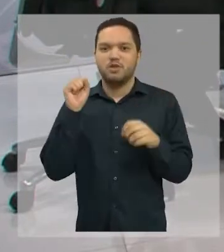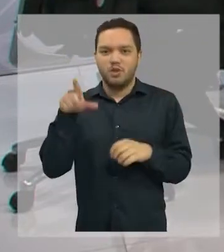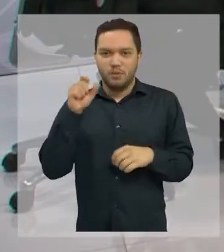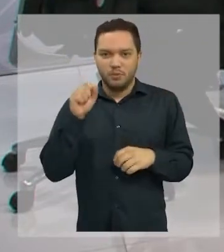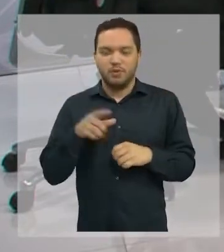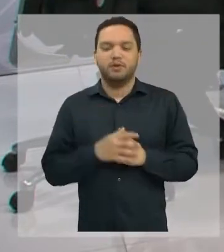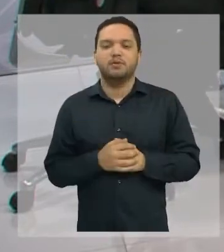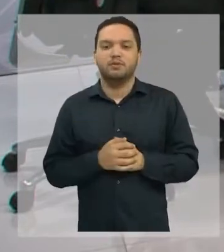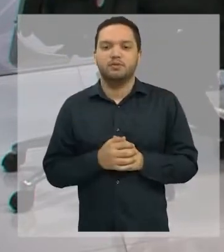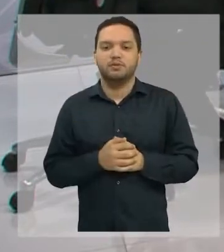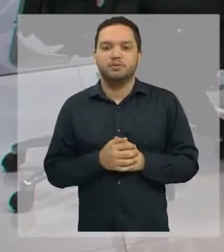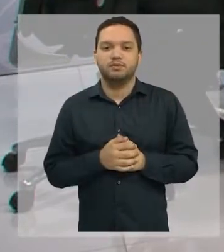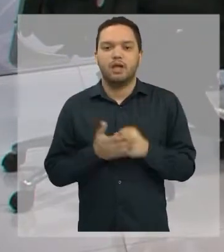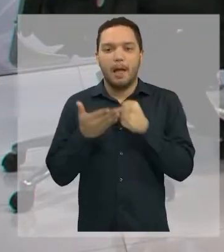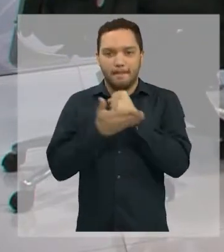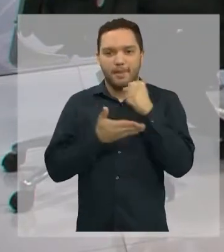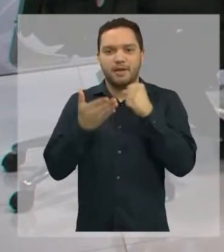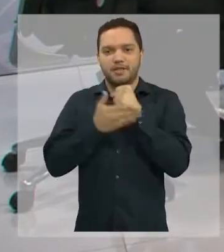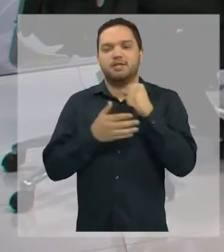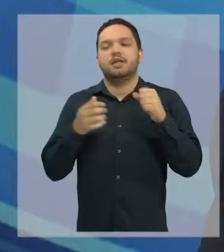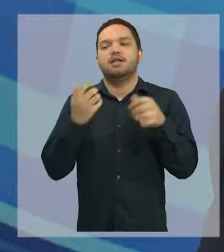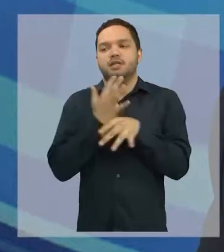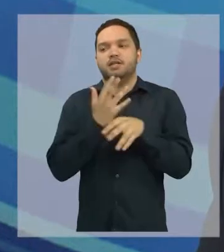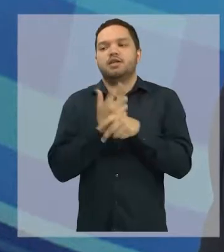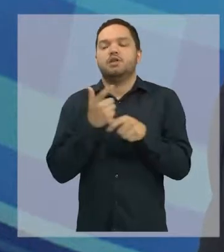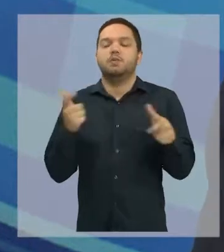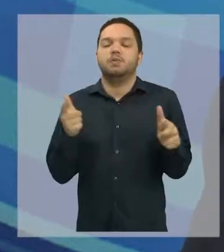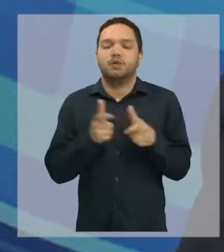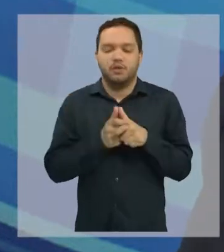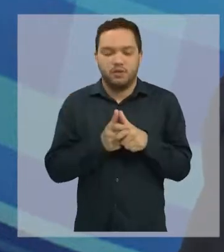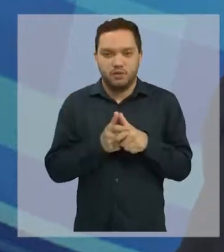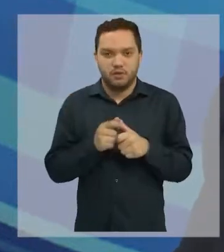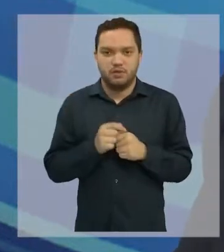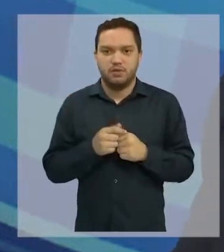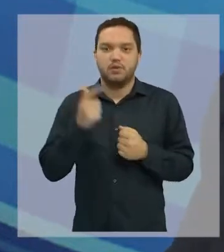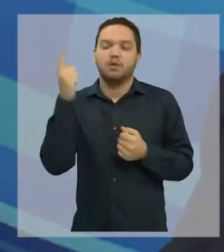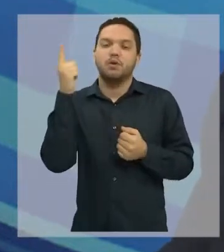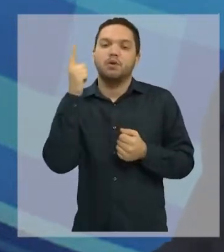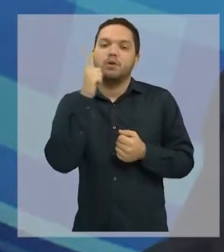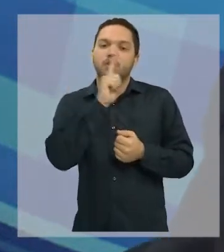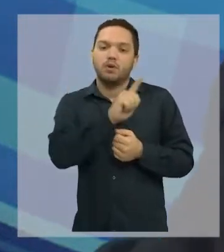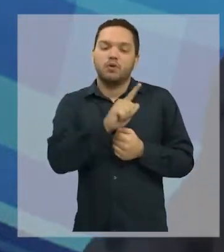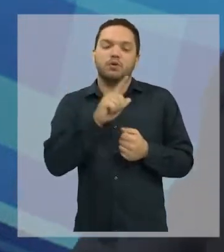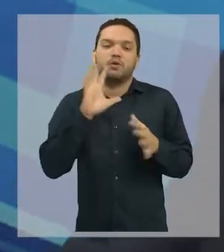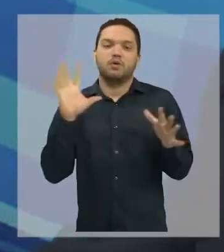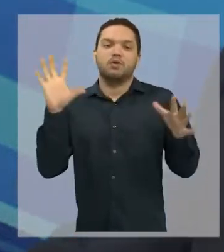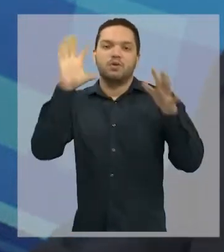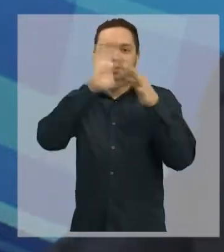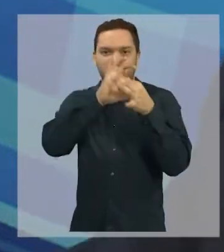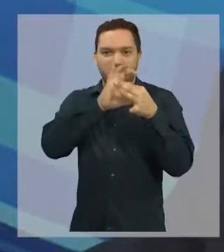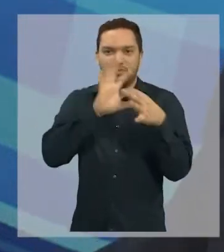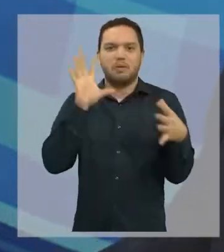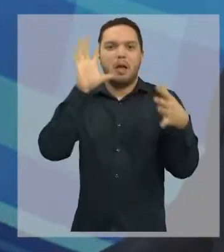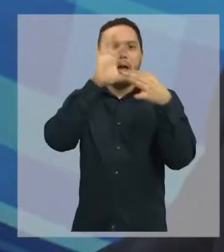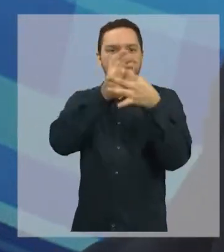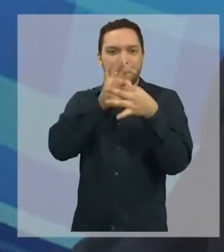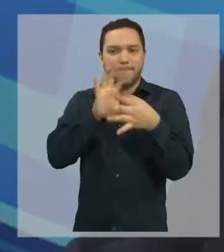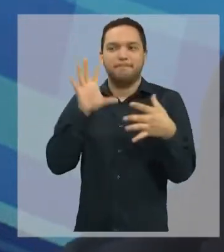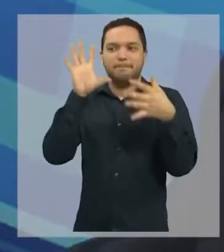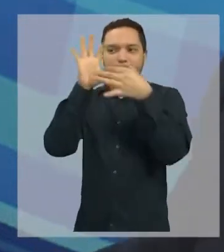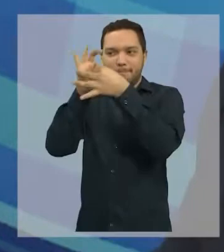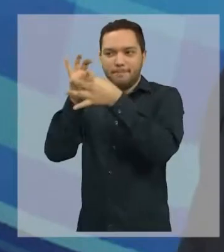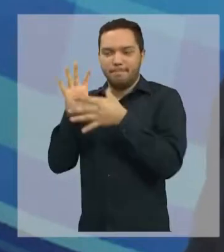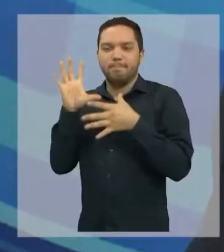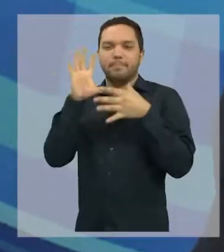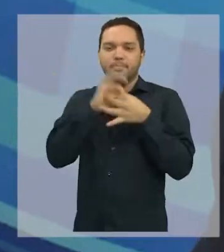Não, essas bases são de pequenas cidades que conseguem costurar uma aliança com várias oligarquias